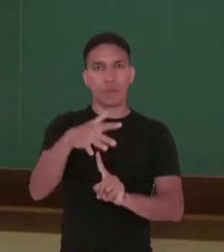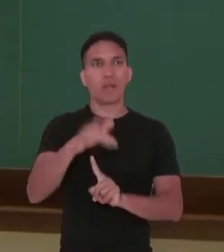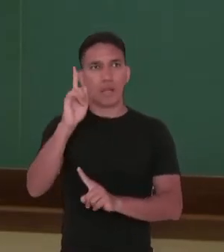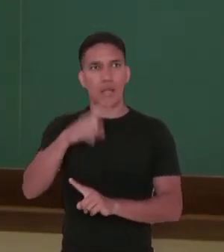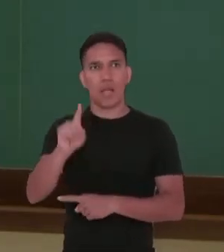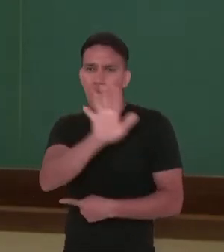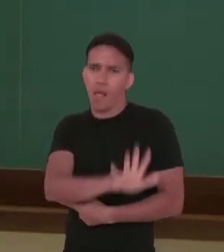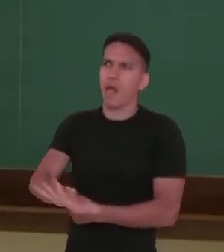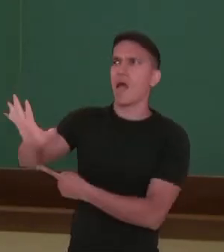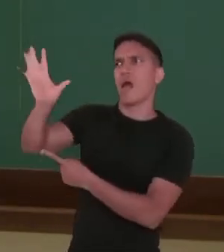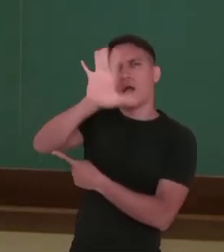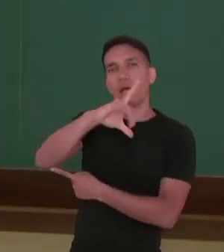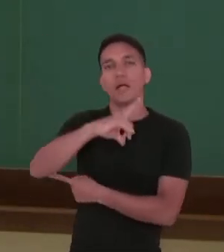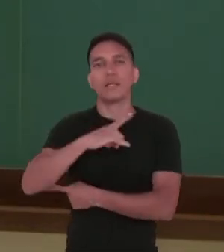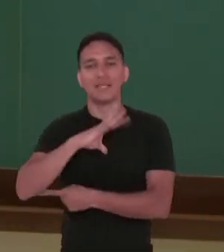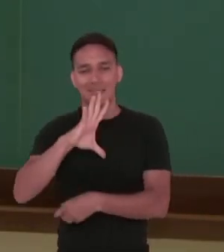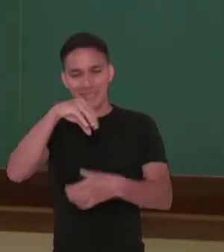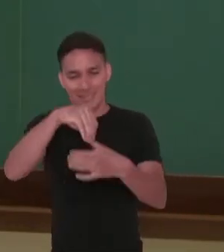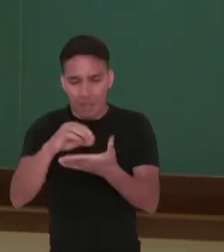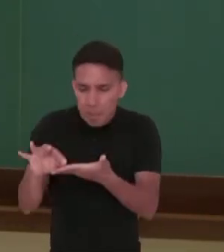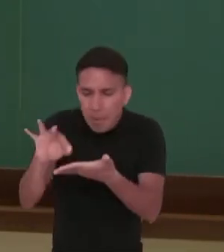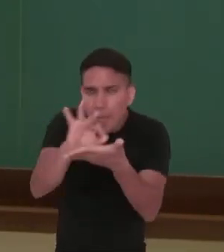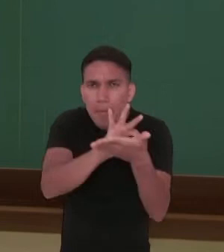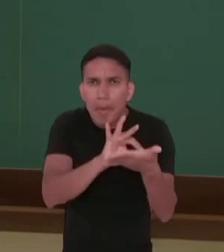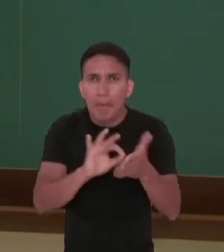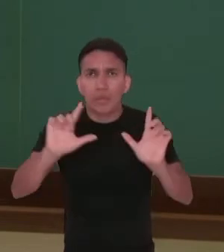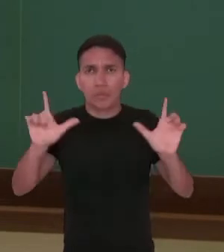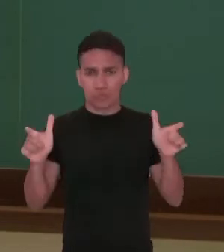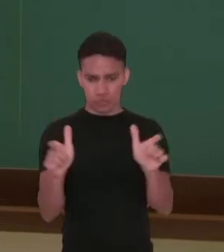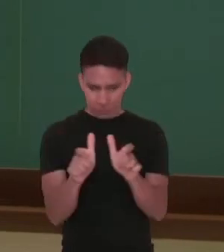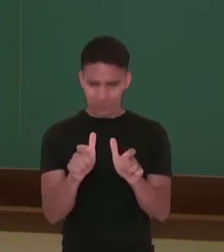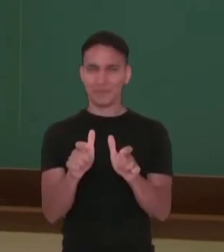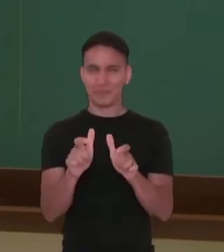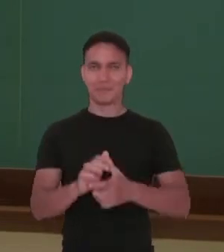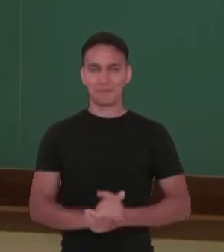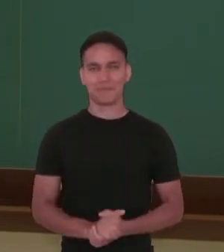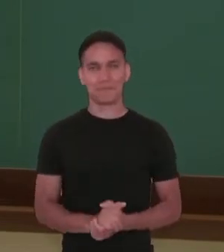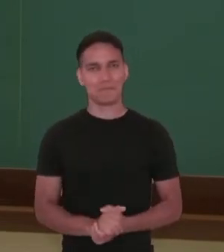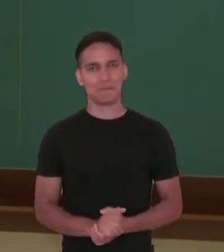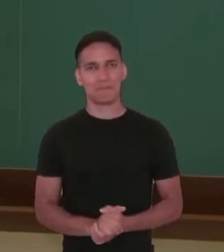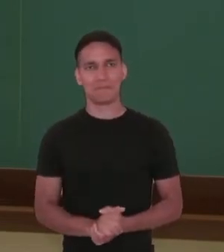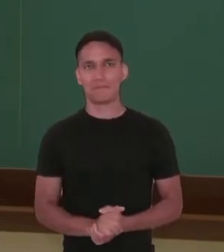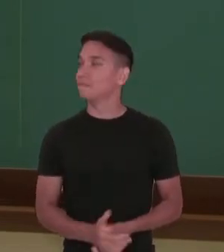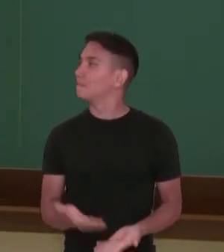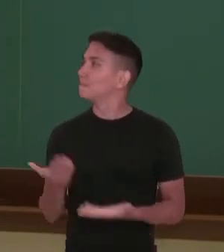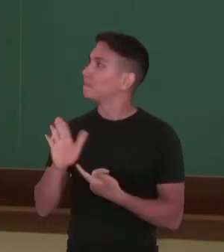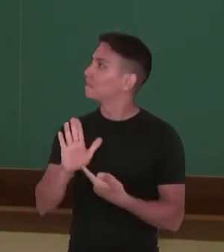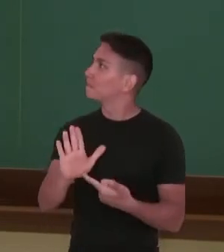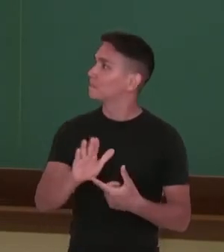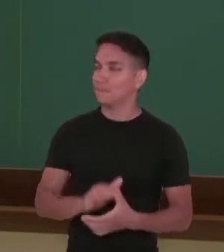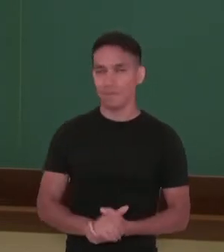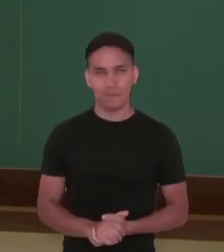e está representado dentro aí desse pequeno espaço, nessa escala. Joia? Então tá aí.